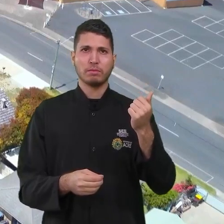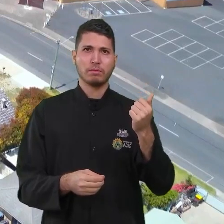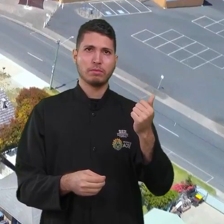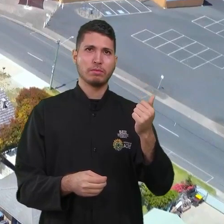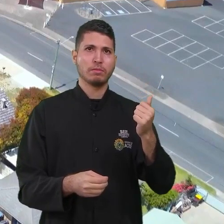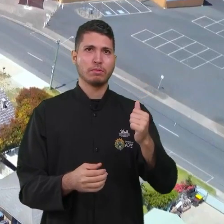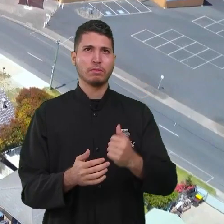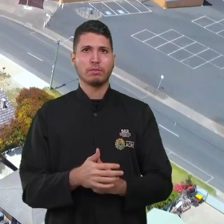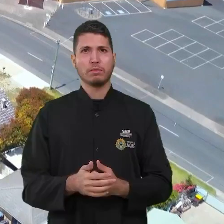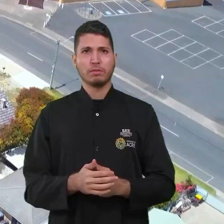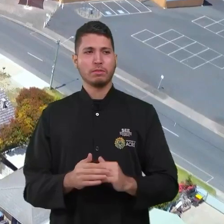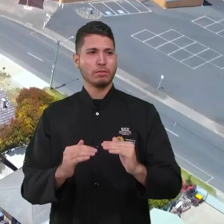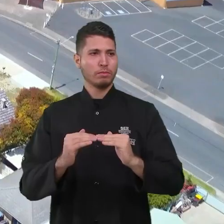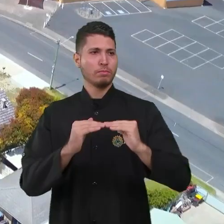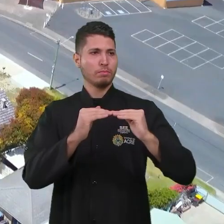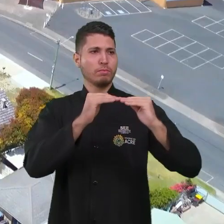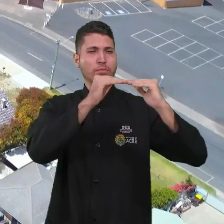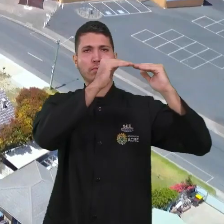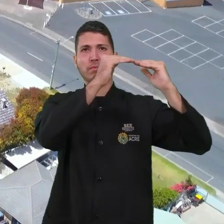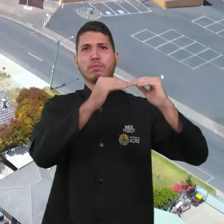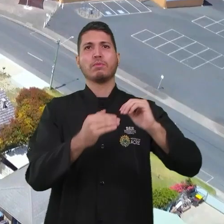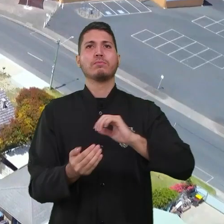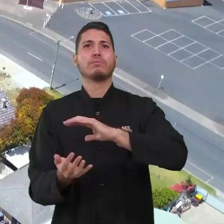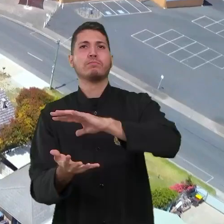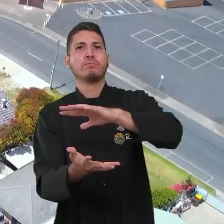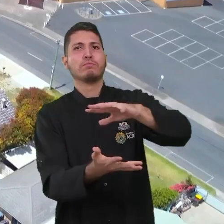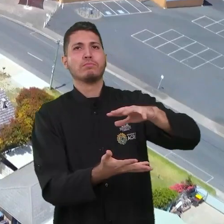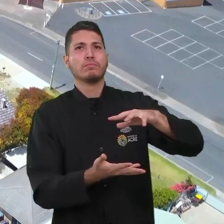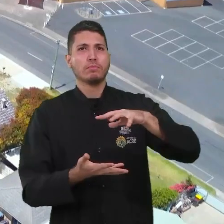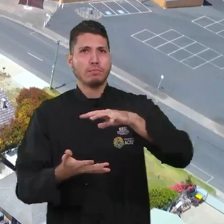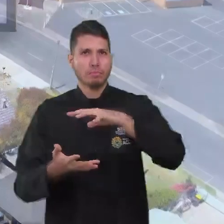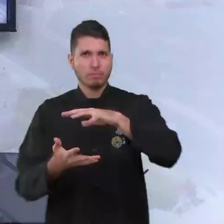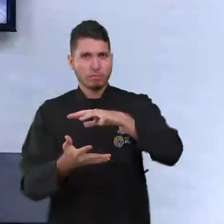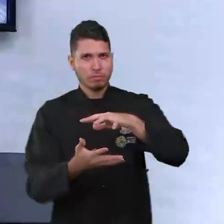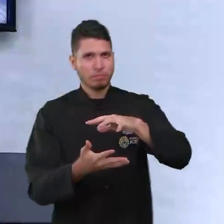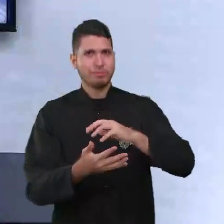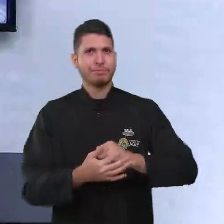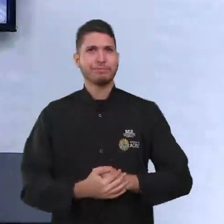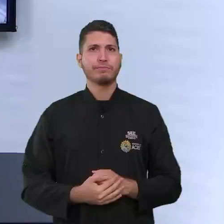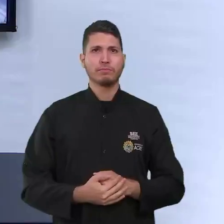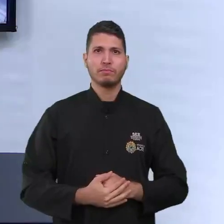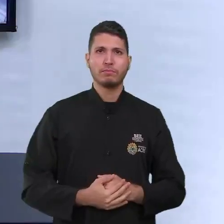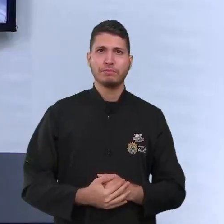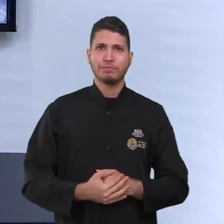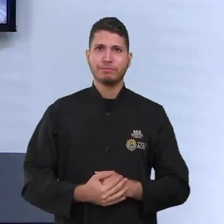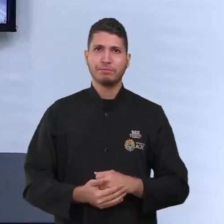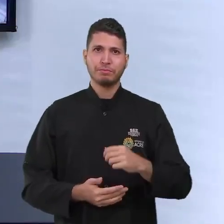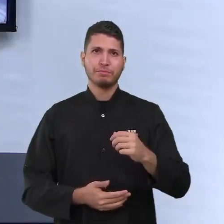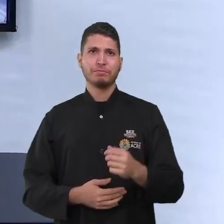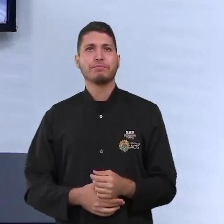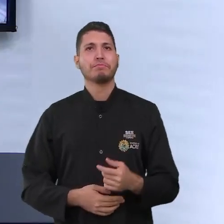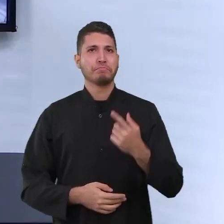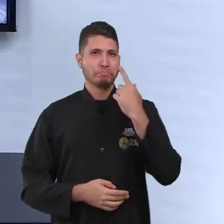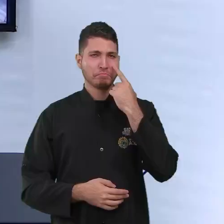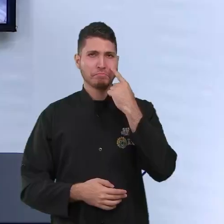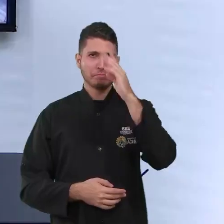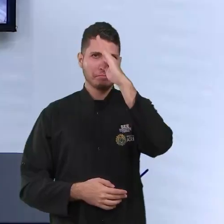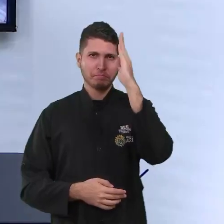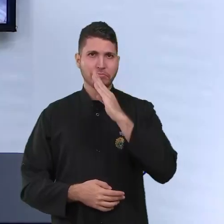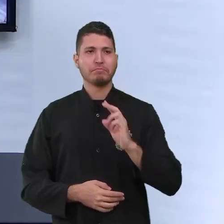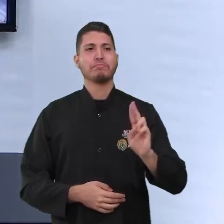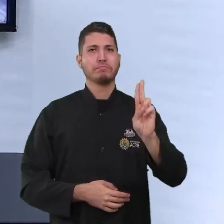posição na hierarquia global. Olha que interessante, o Brasil, ele é um país consumidor